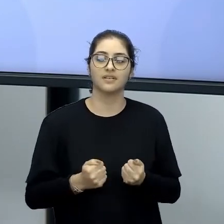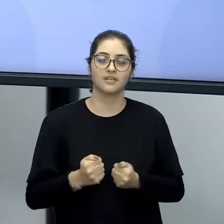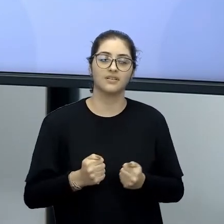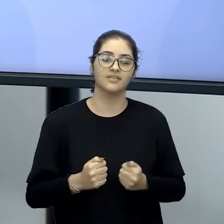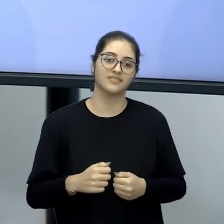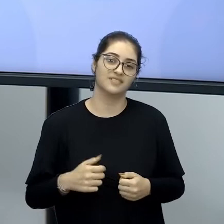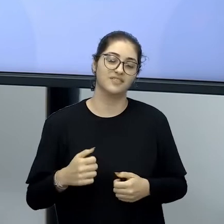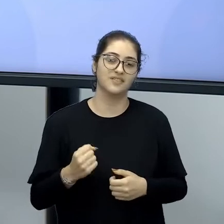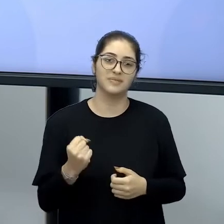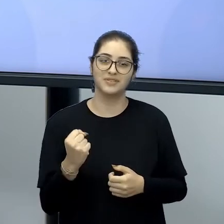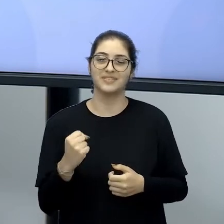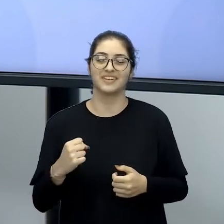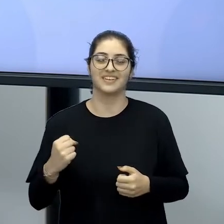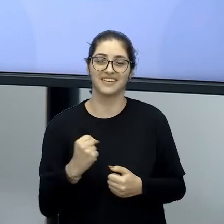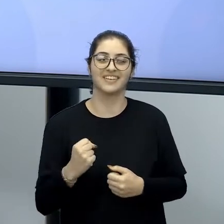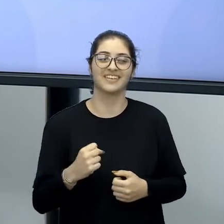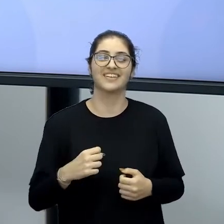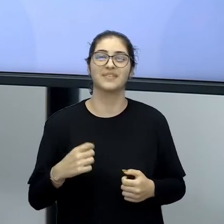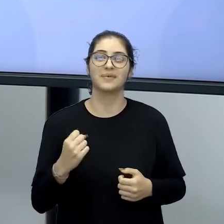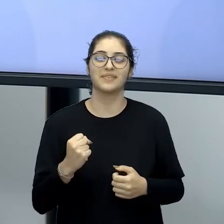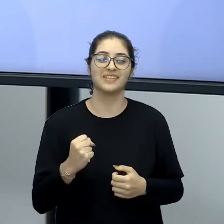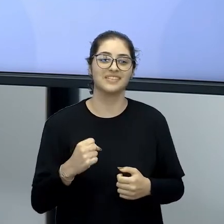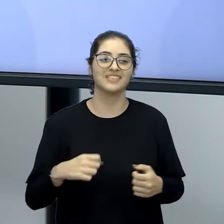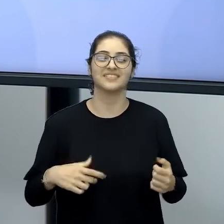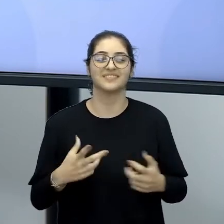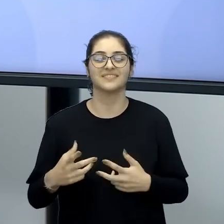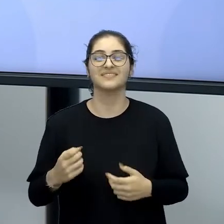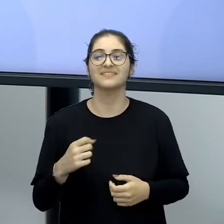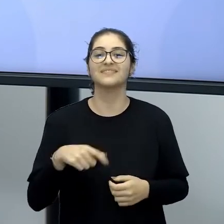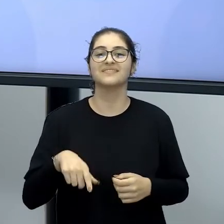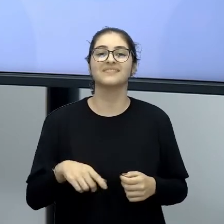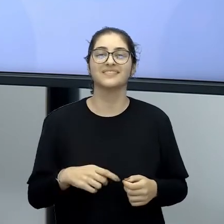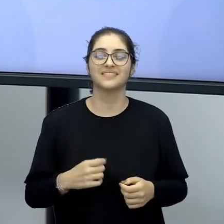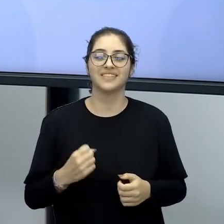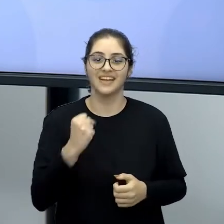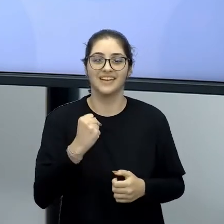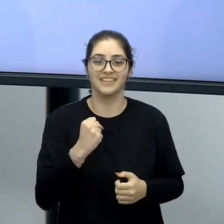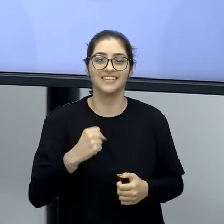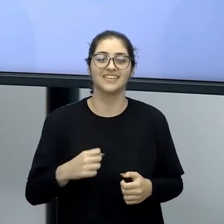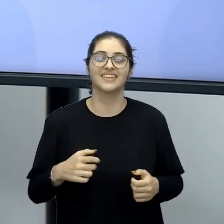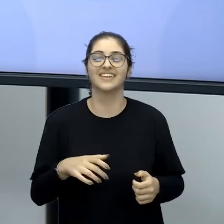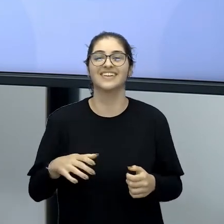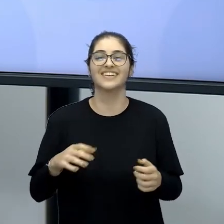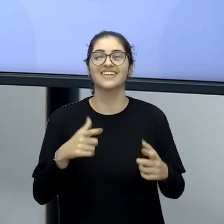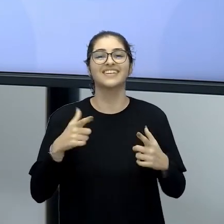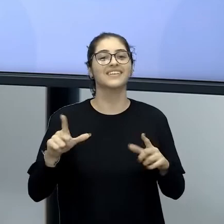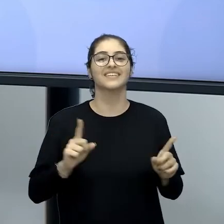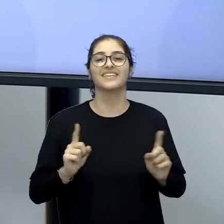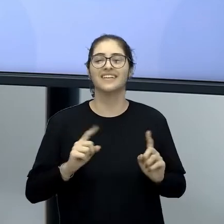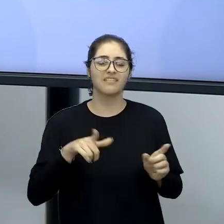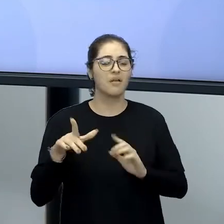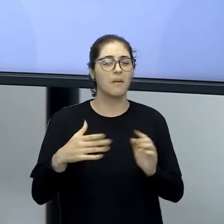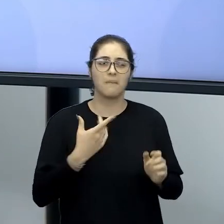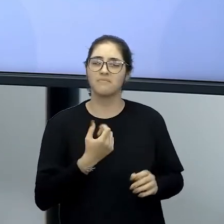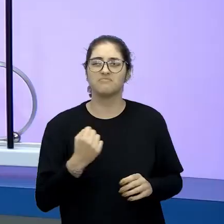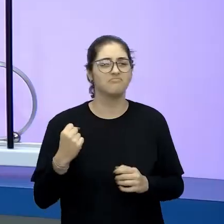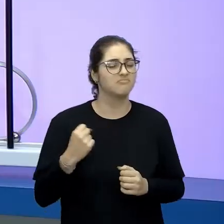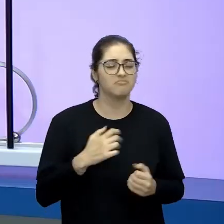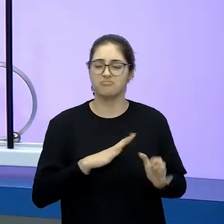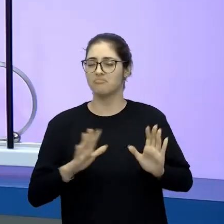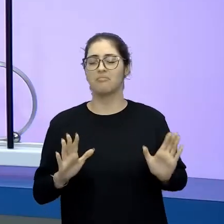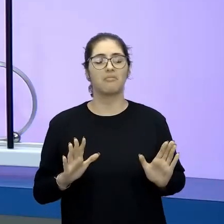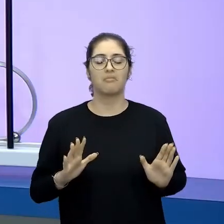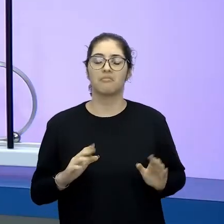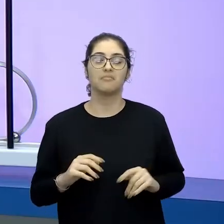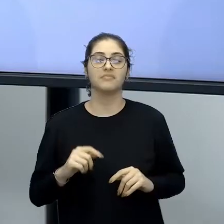aí nas histórias em quadrinhos, ele guardava dinheiro, ele até queria as coisas, mas ele não consumia, né? É verdade. Ele